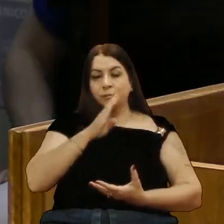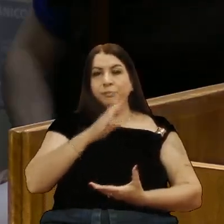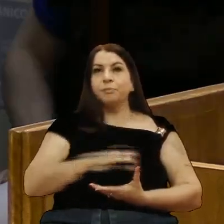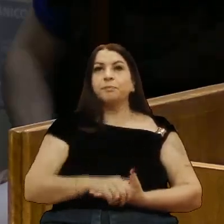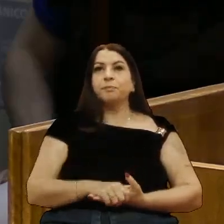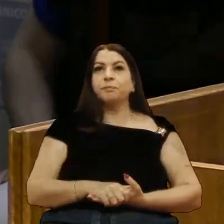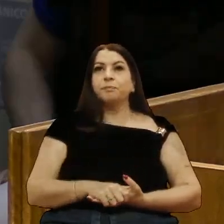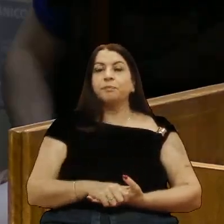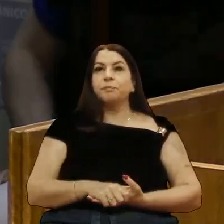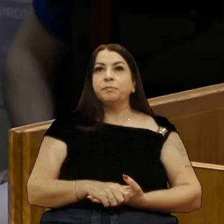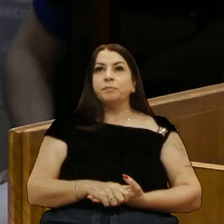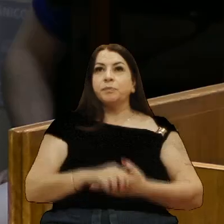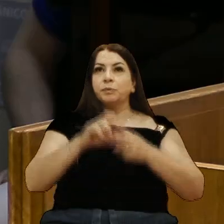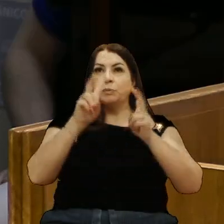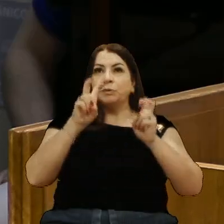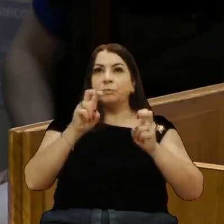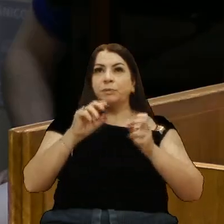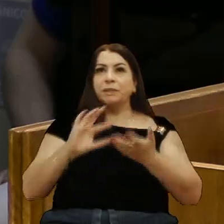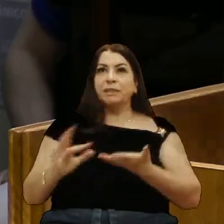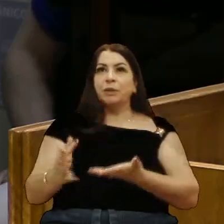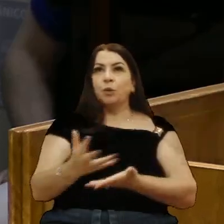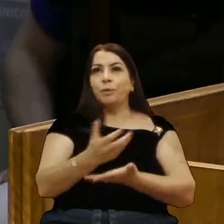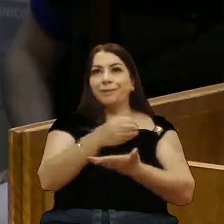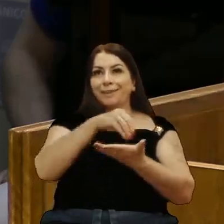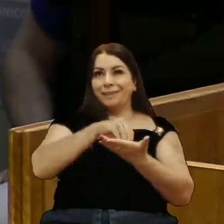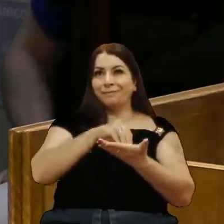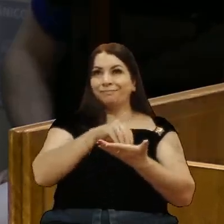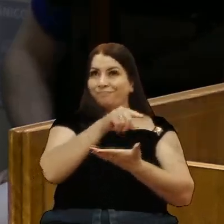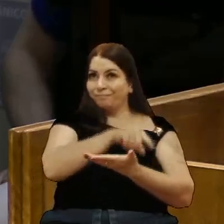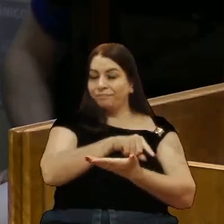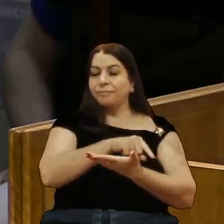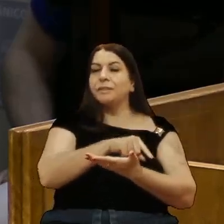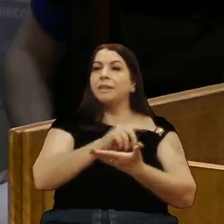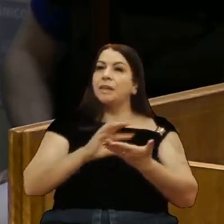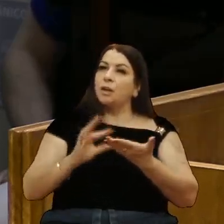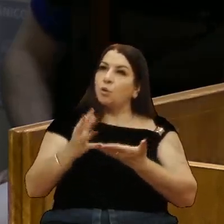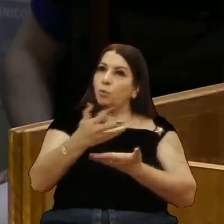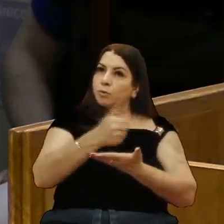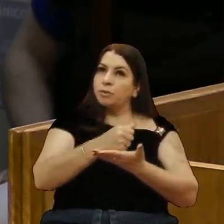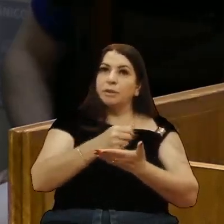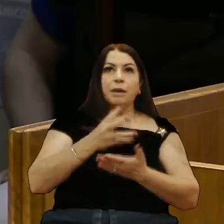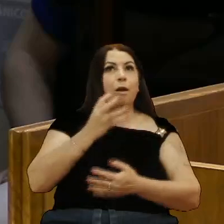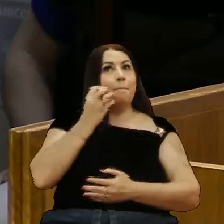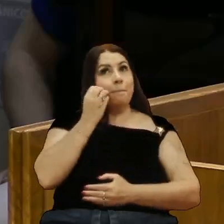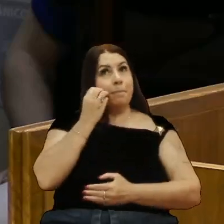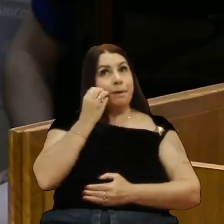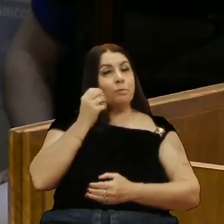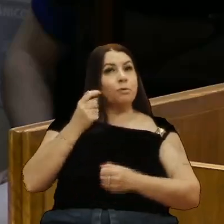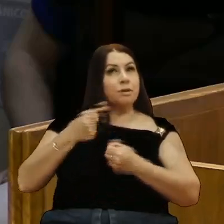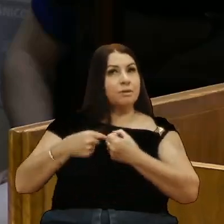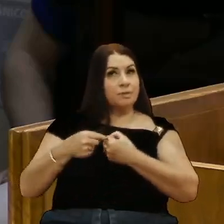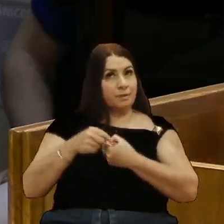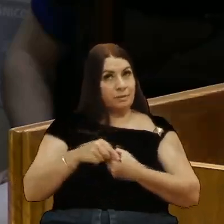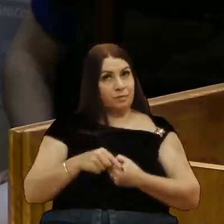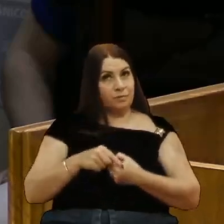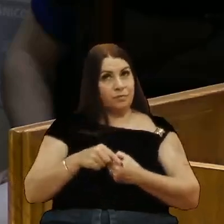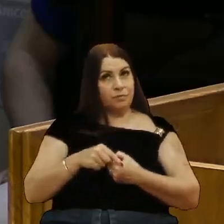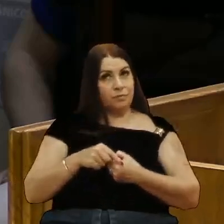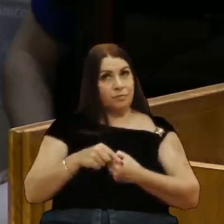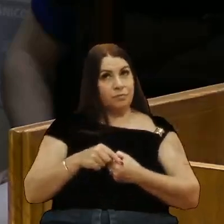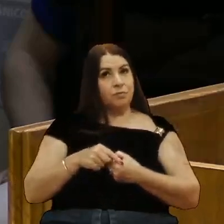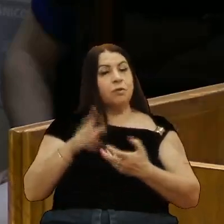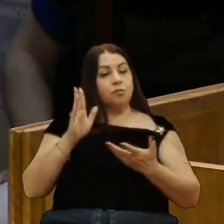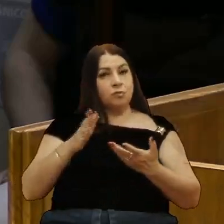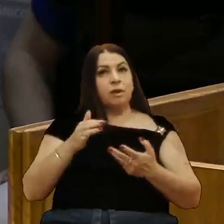rapidamente, que é o tema da Codeca. A Codeca é um patrimônio da nossa cidade. Passamos,